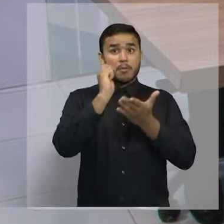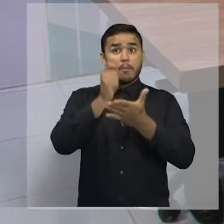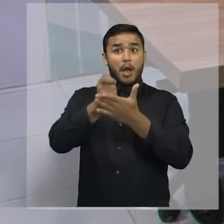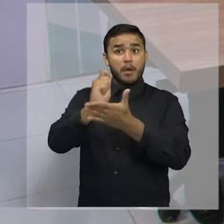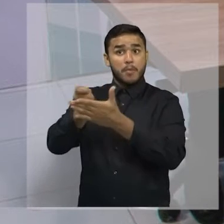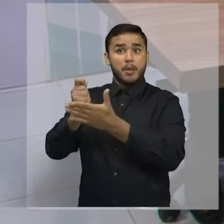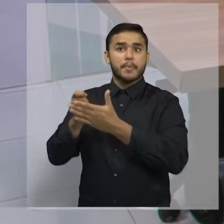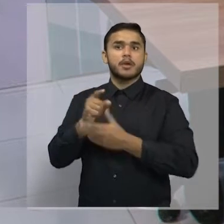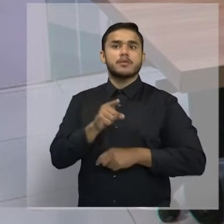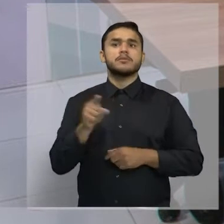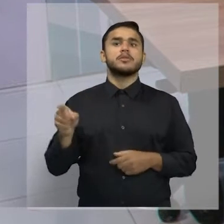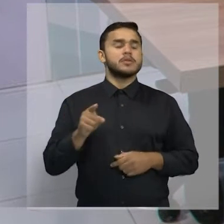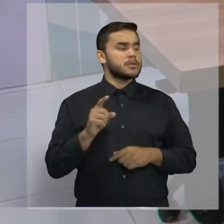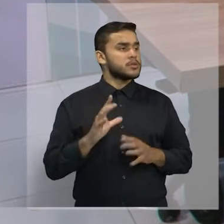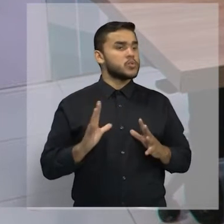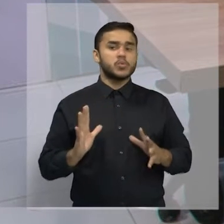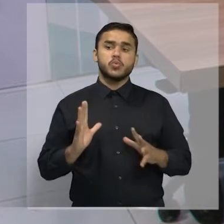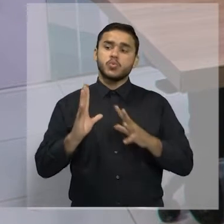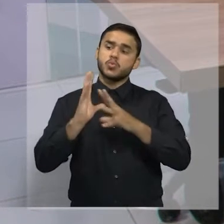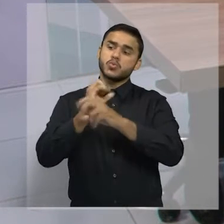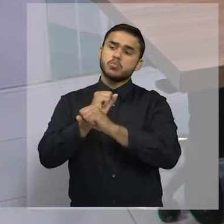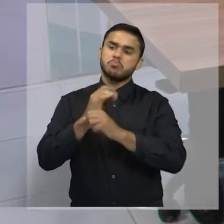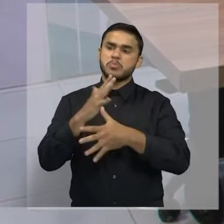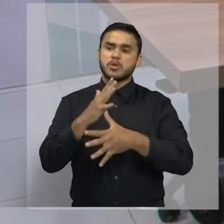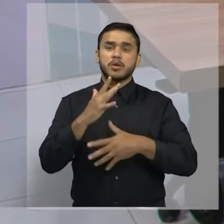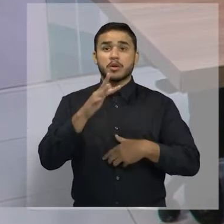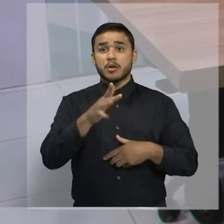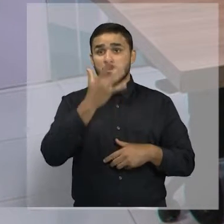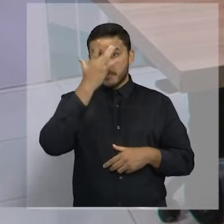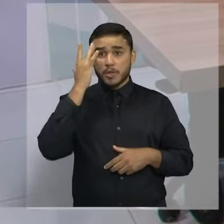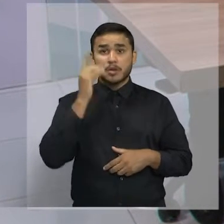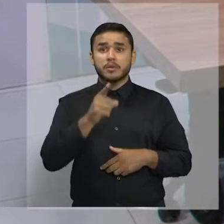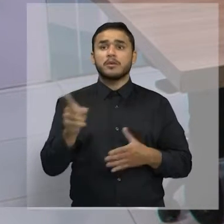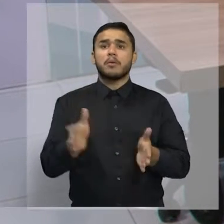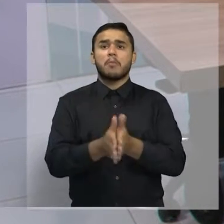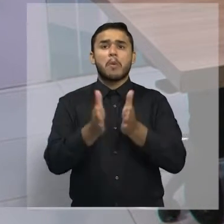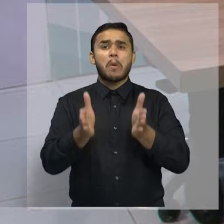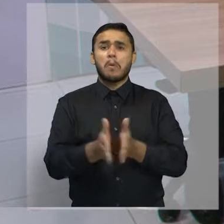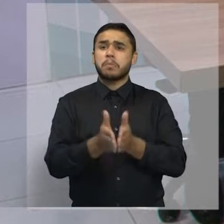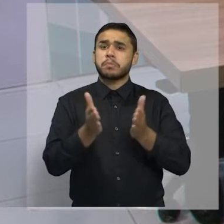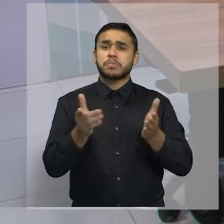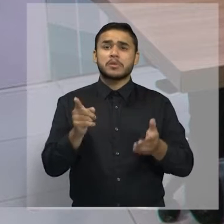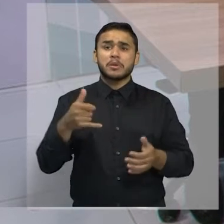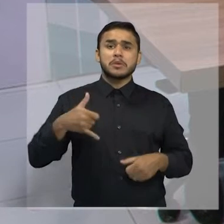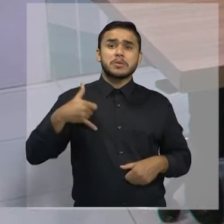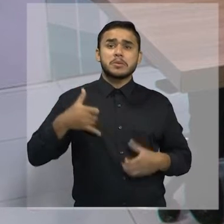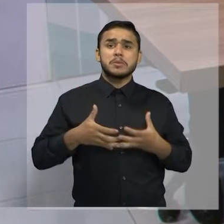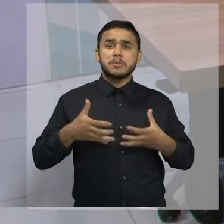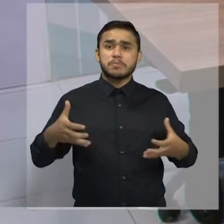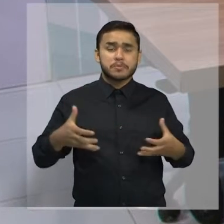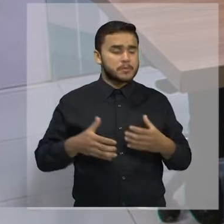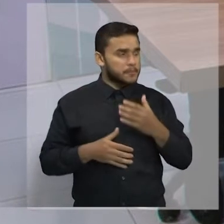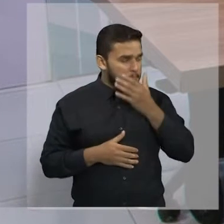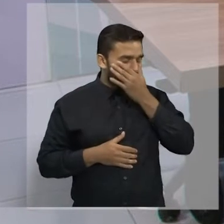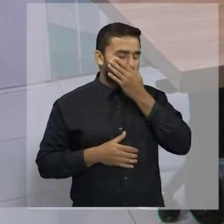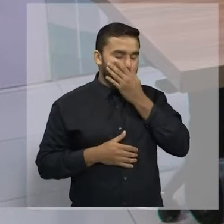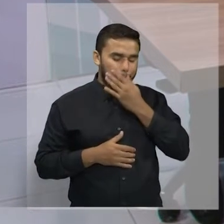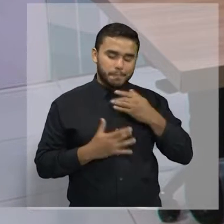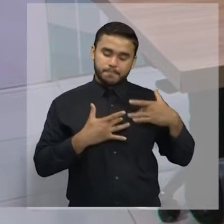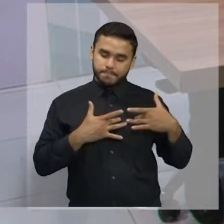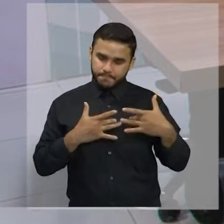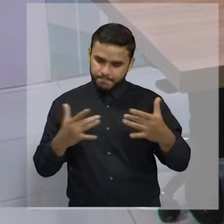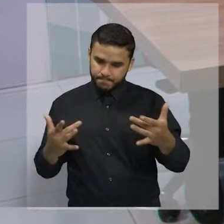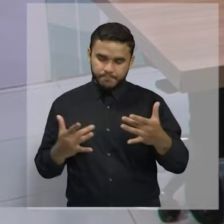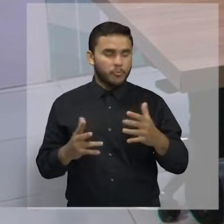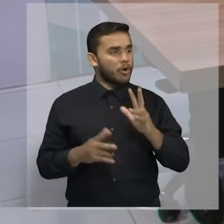temos esse contingente de brasileiros, infelizmente, são pobres, são miseráveis, são idosos. Vamos